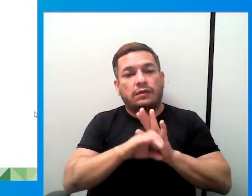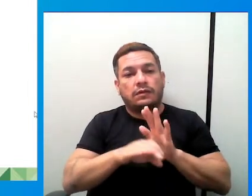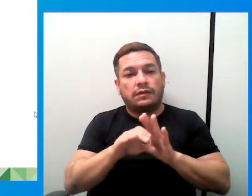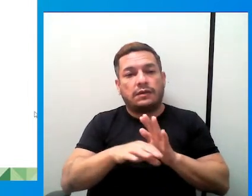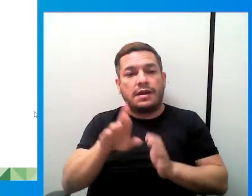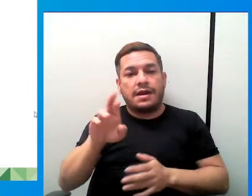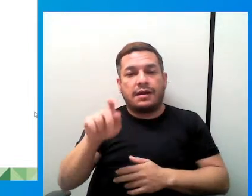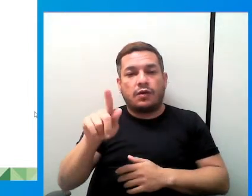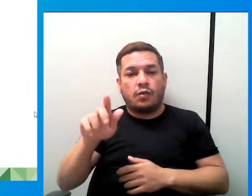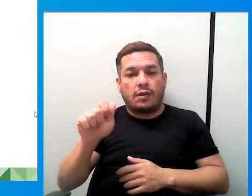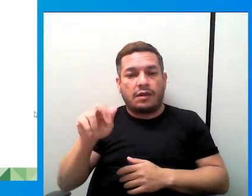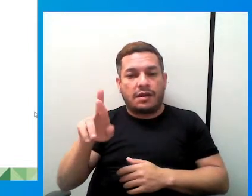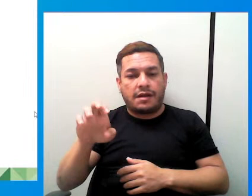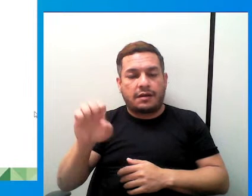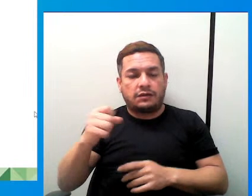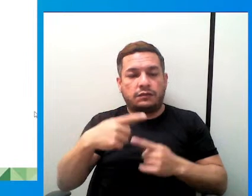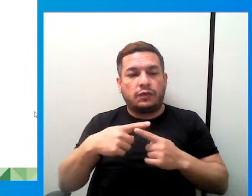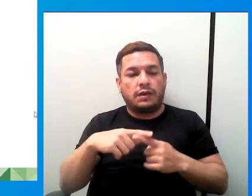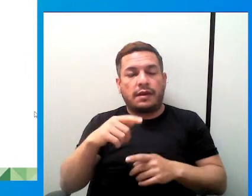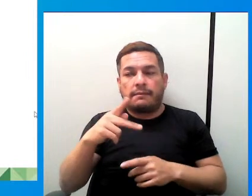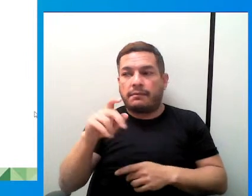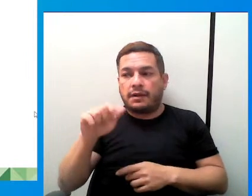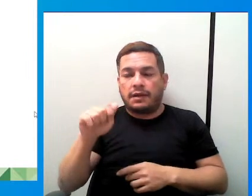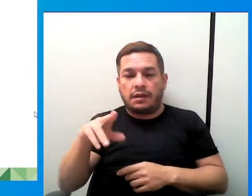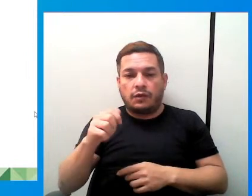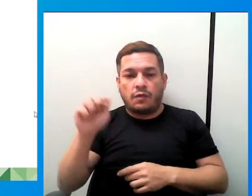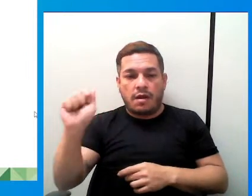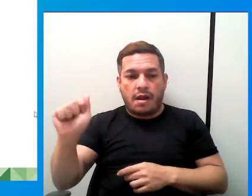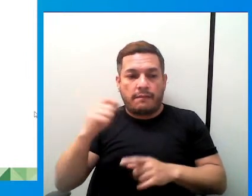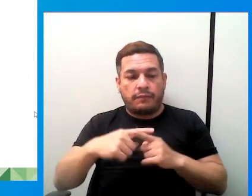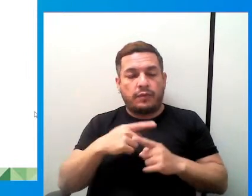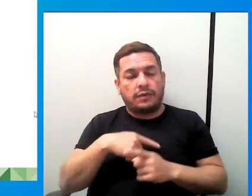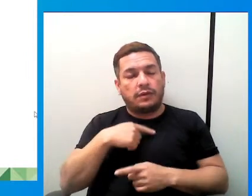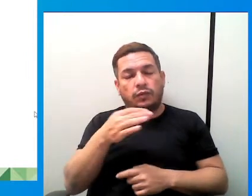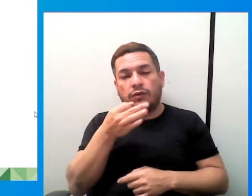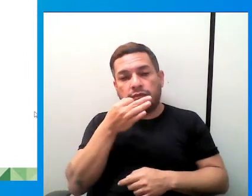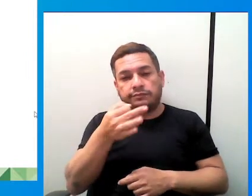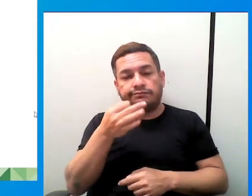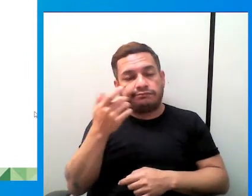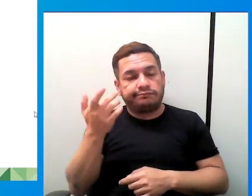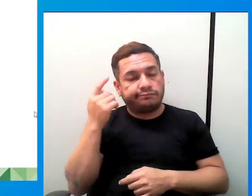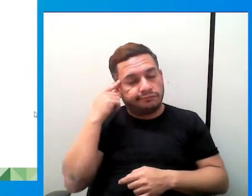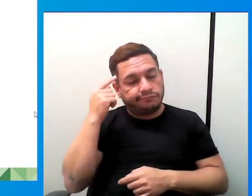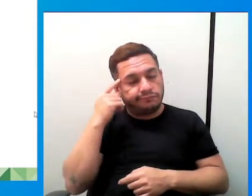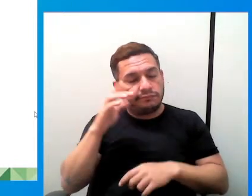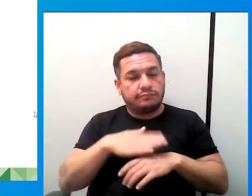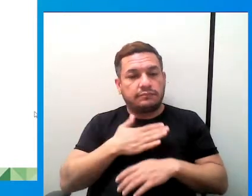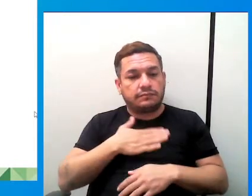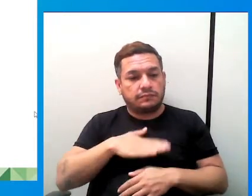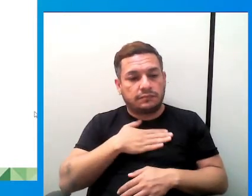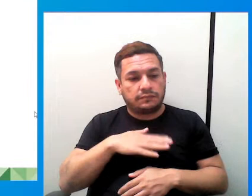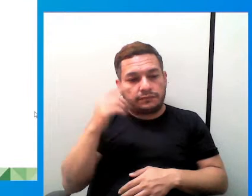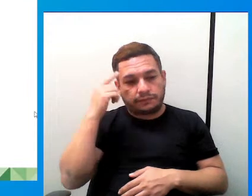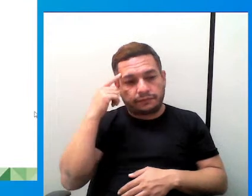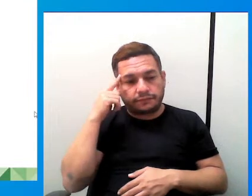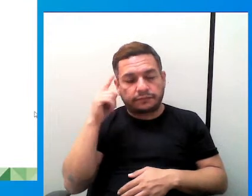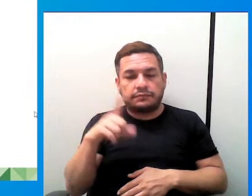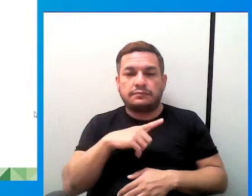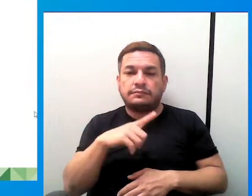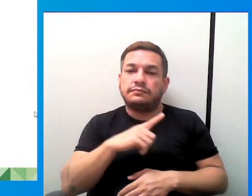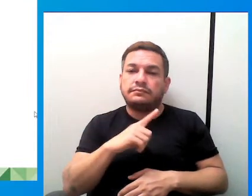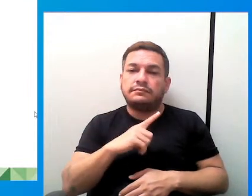Por que o plano A? Porque nós entendemos que é a solução mais tranquila de ser pensada. Ou seja, nós já temos